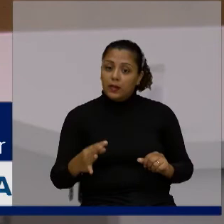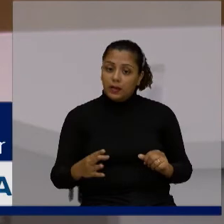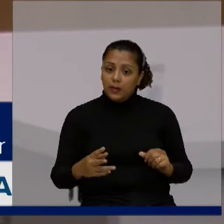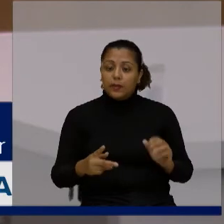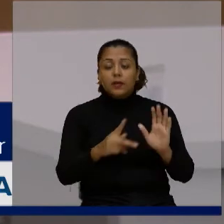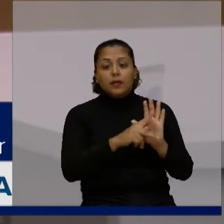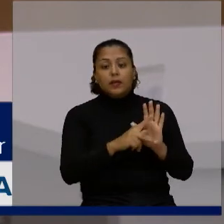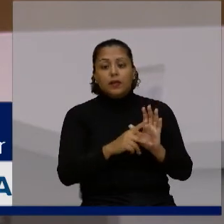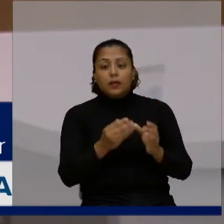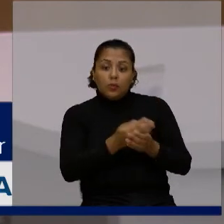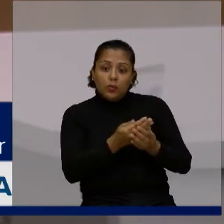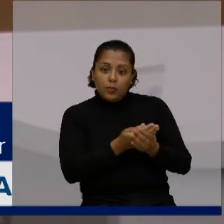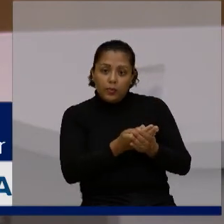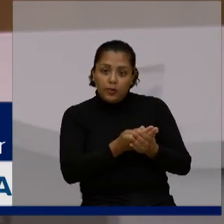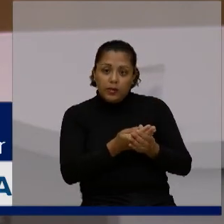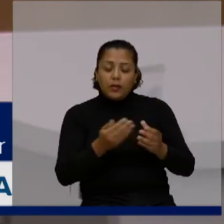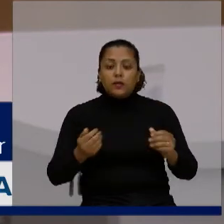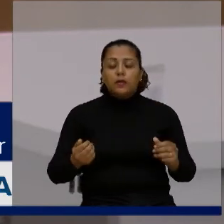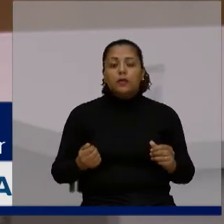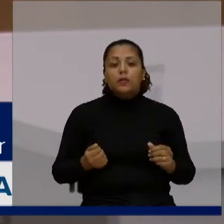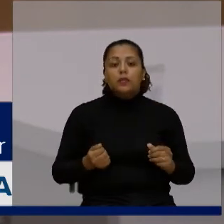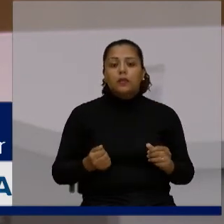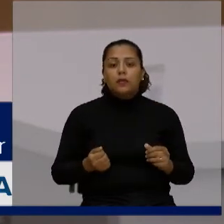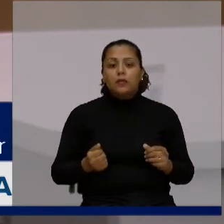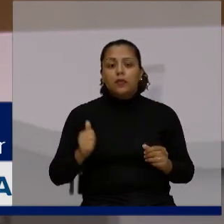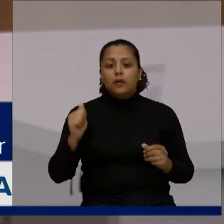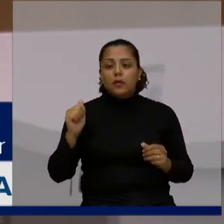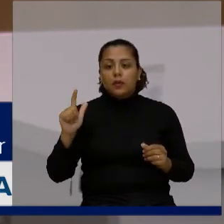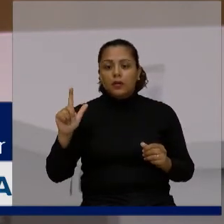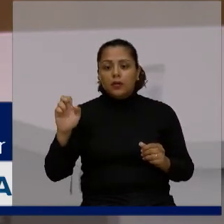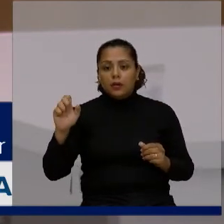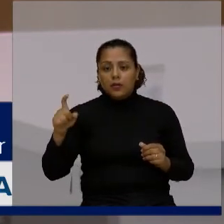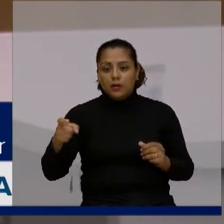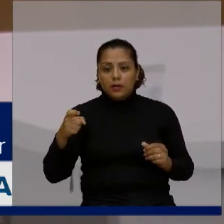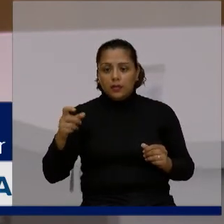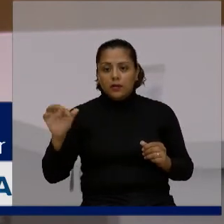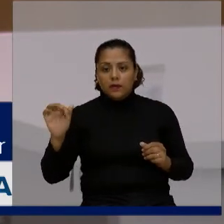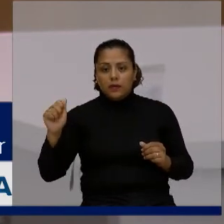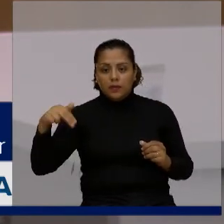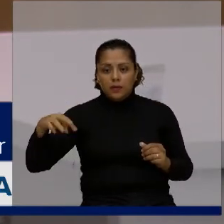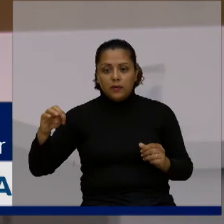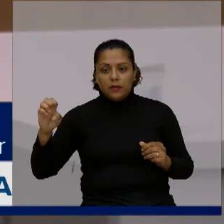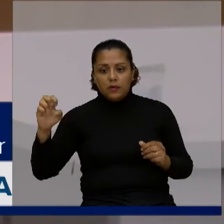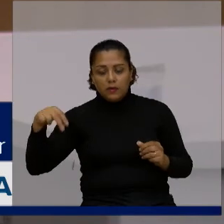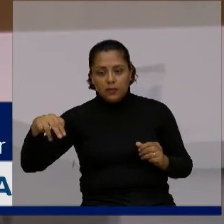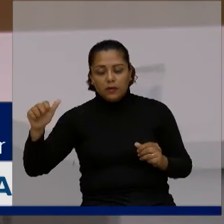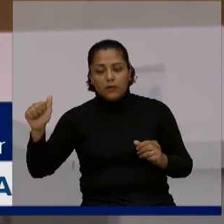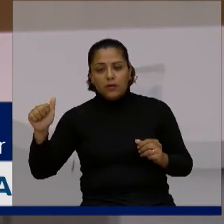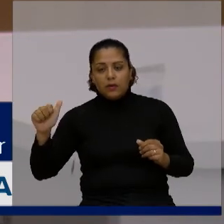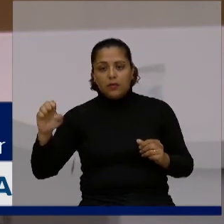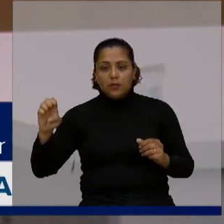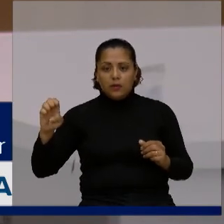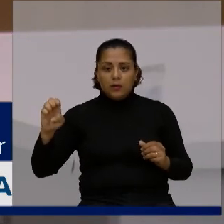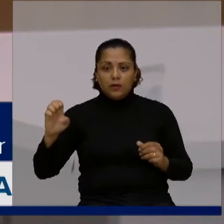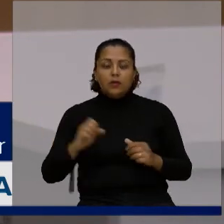processo do Alex Fontaine, do Partido Novo. Na verdade, trata-se de uma mini-reforma trabalhista no